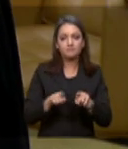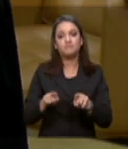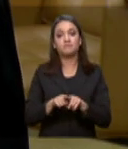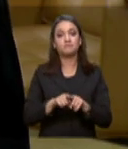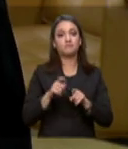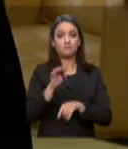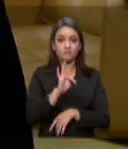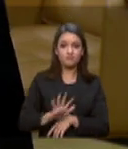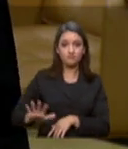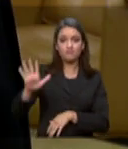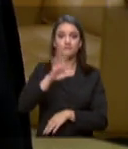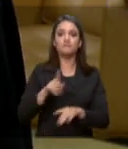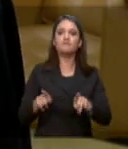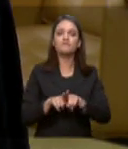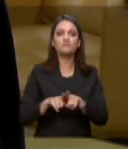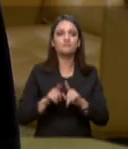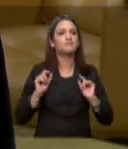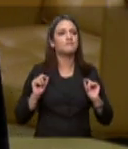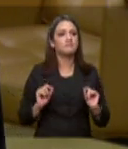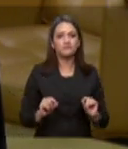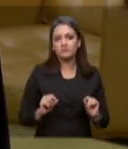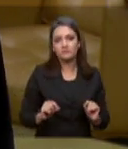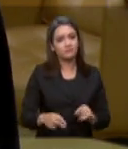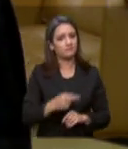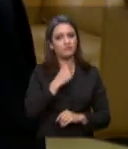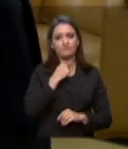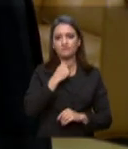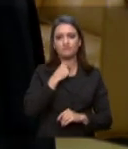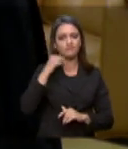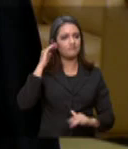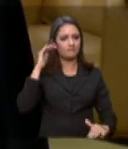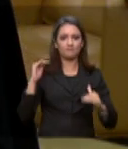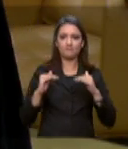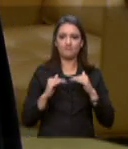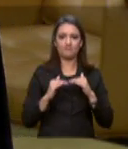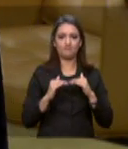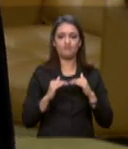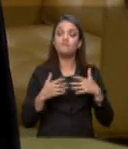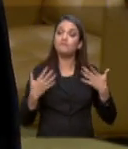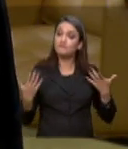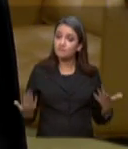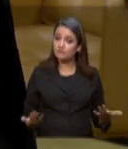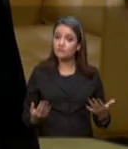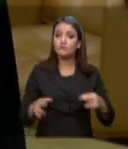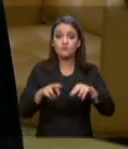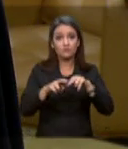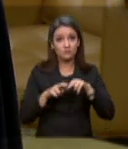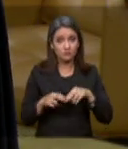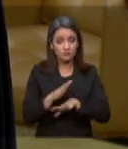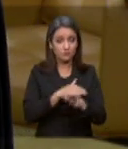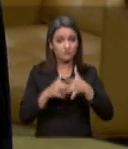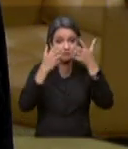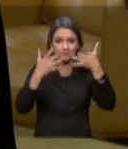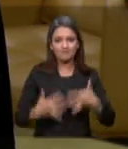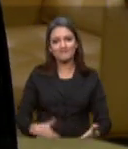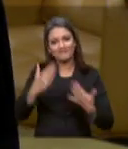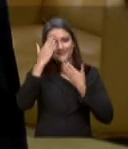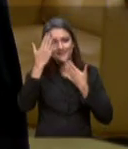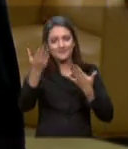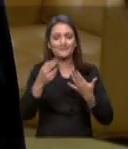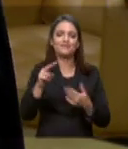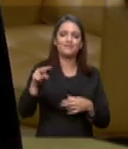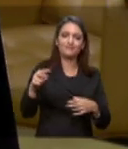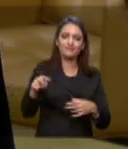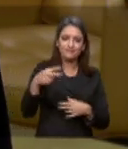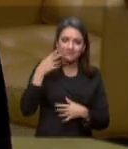que definitivamente não podemos concordar. Portanto, excelências, ante todo o exposto, agradecendo a atenção